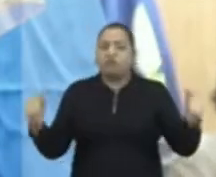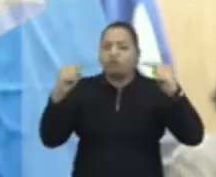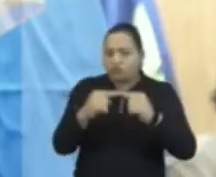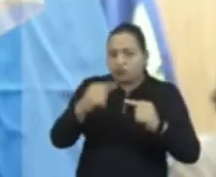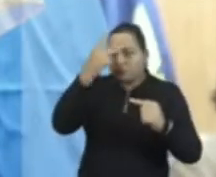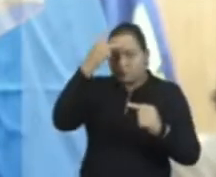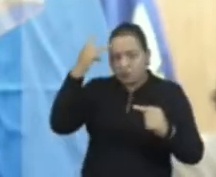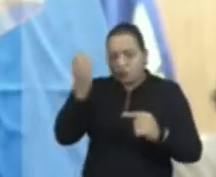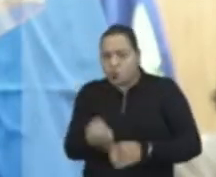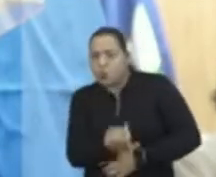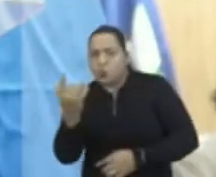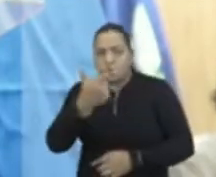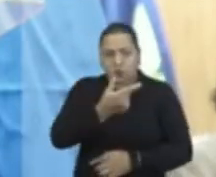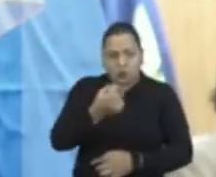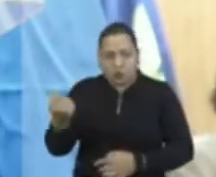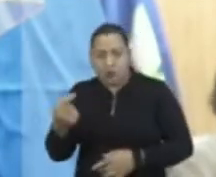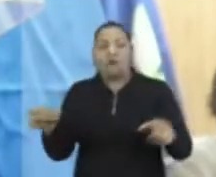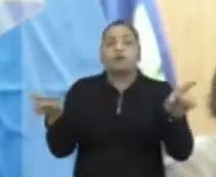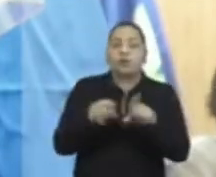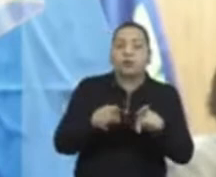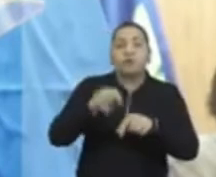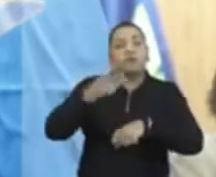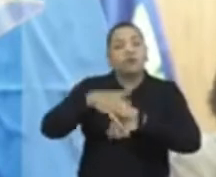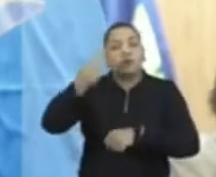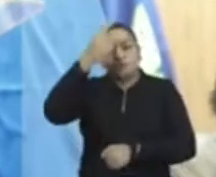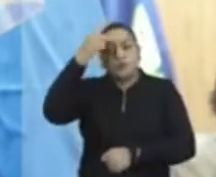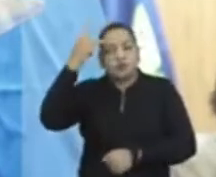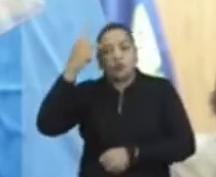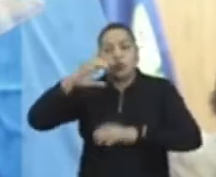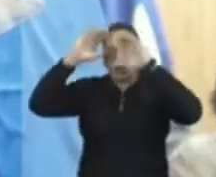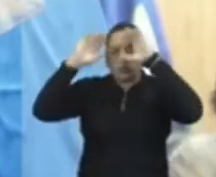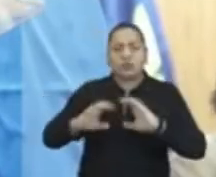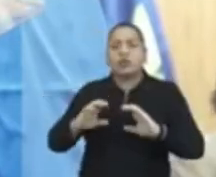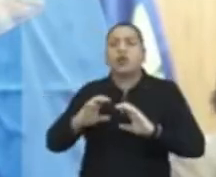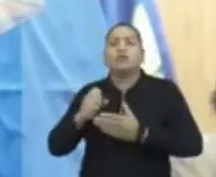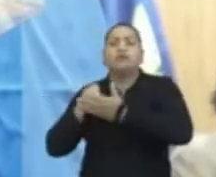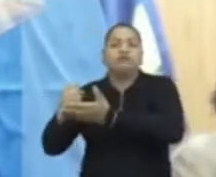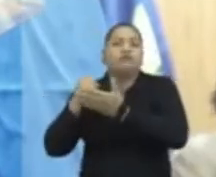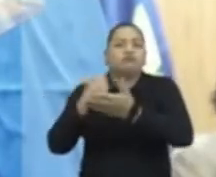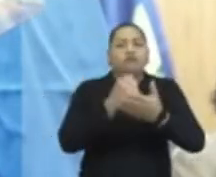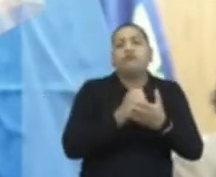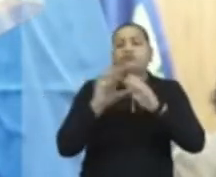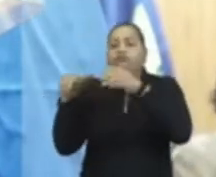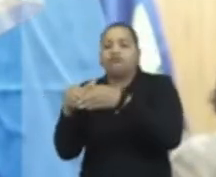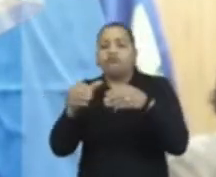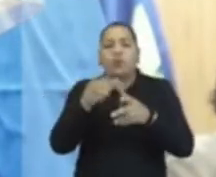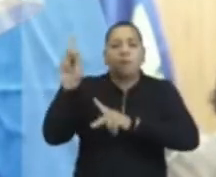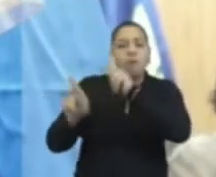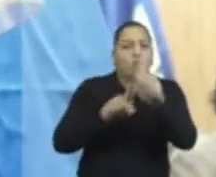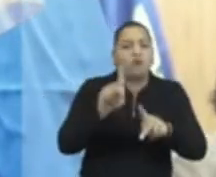e para melhor atender aos cidadãos, povos, comunidades que demandam os serviços da